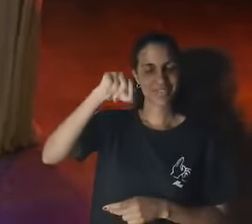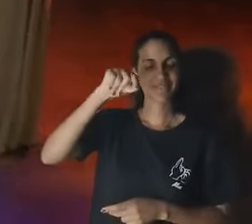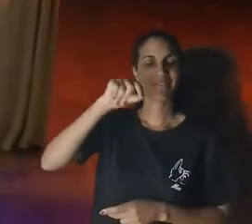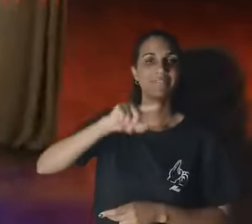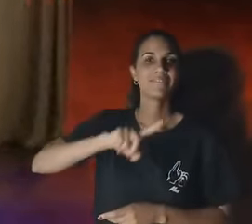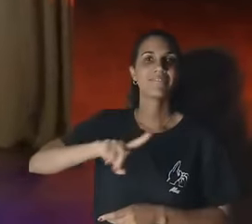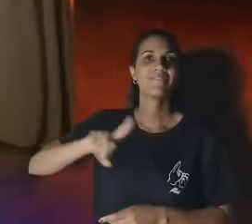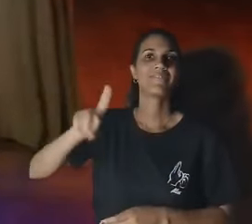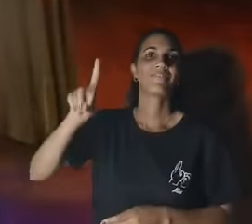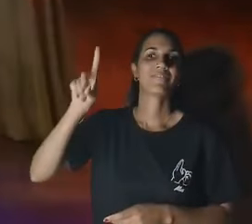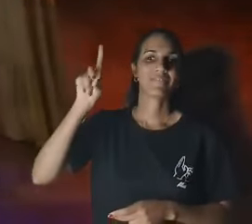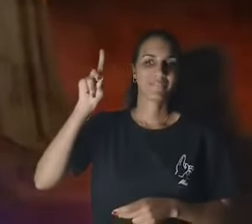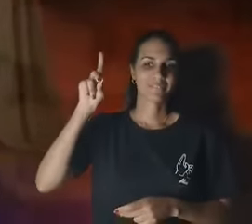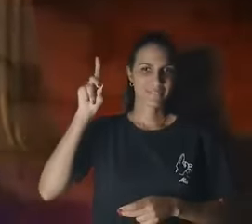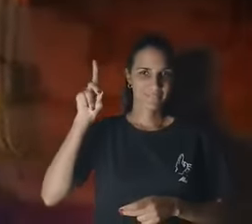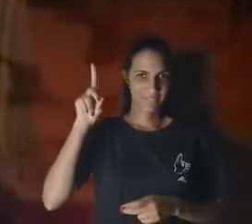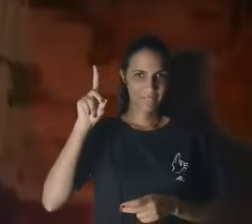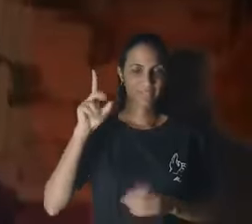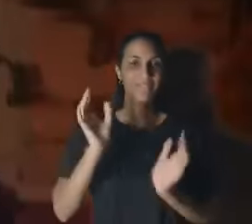escolhido,